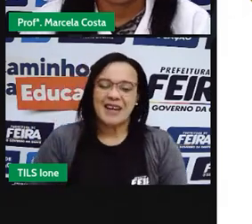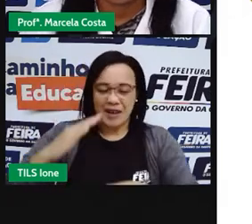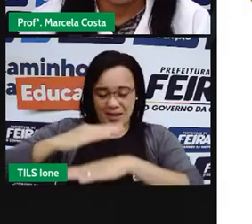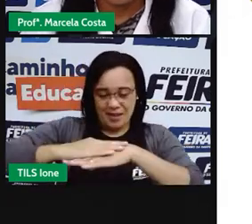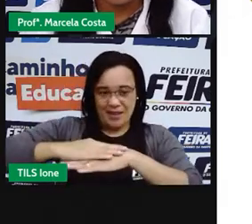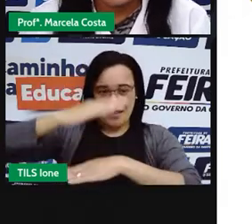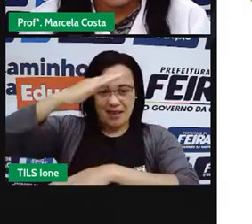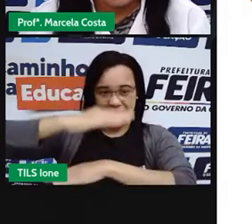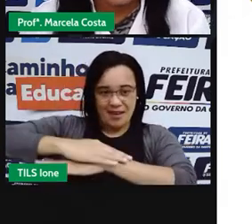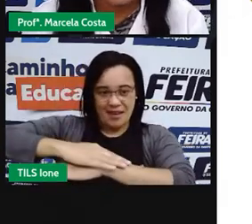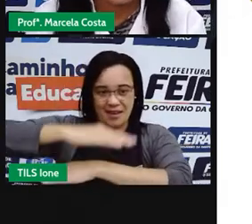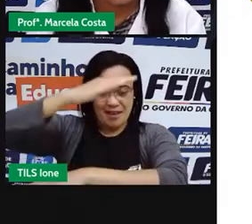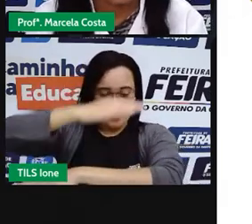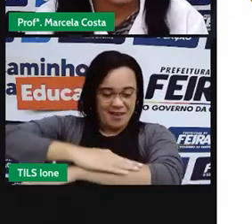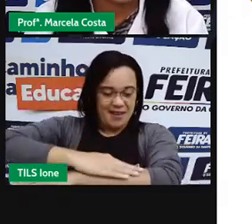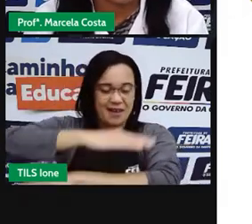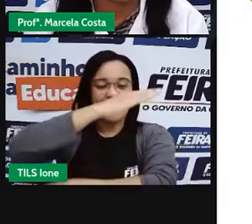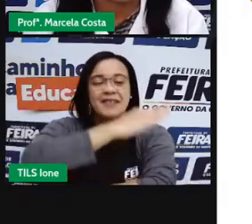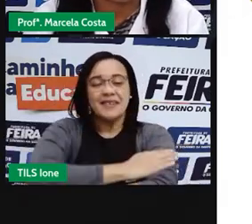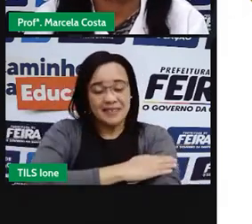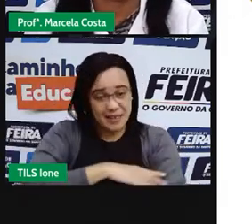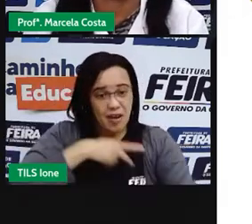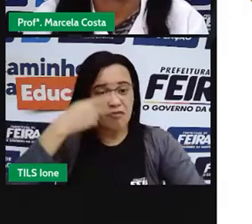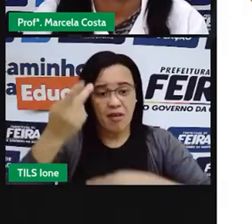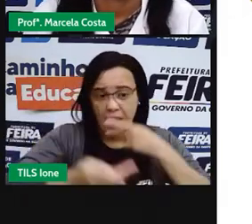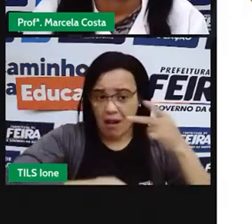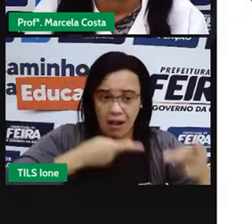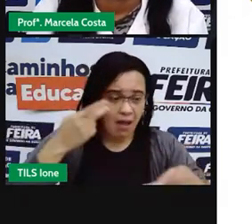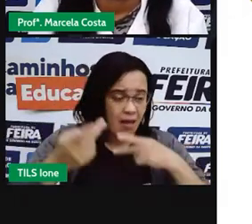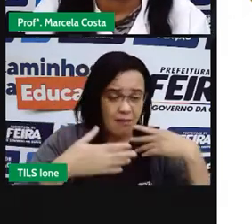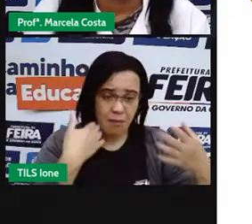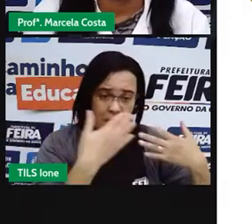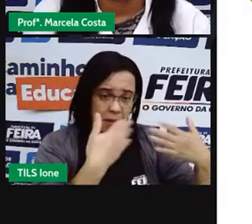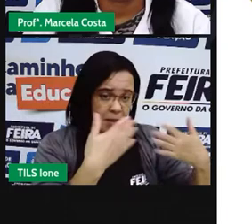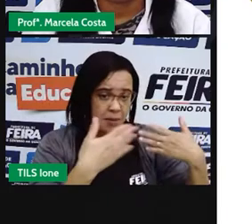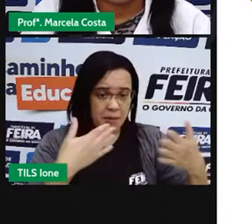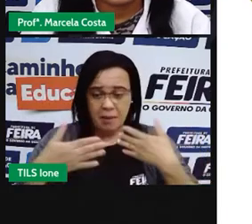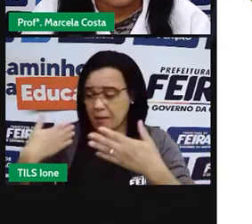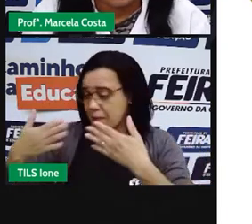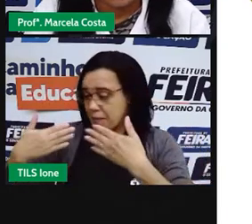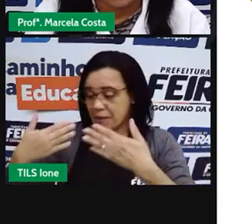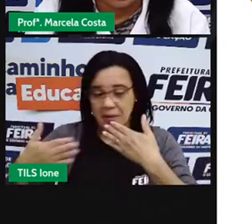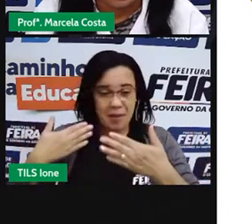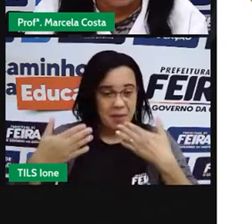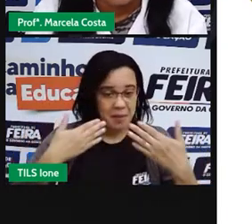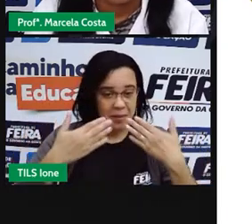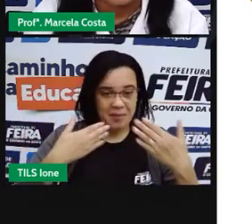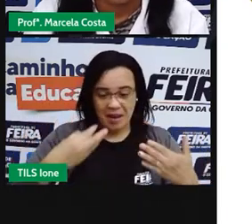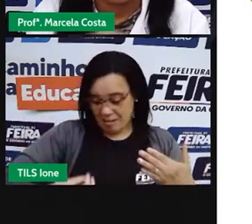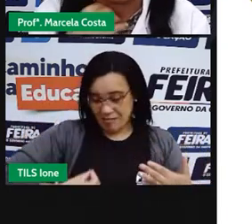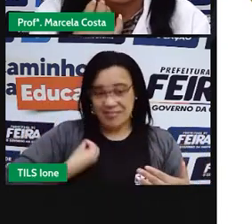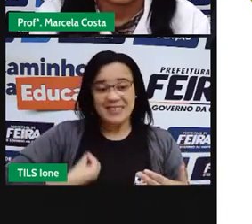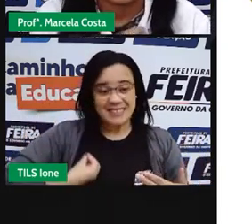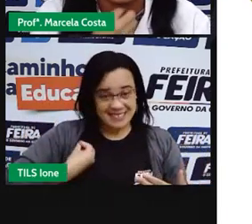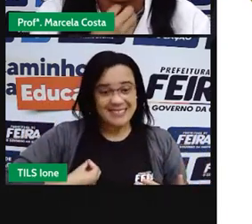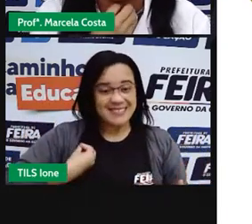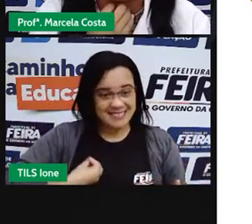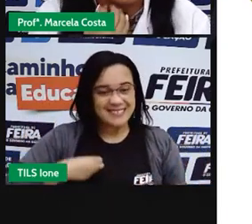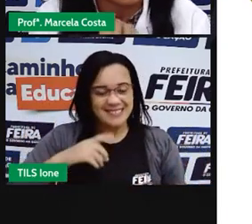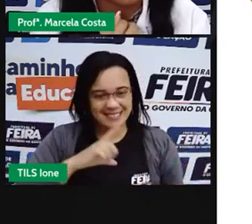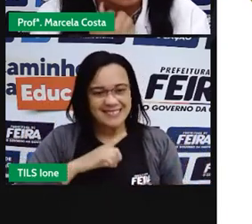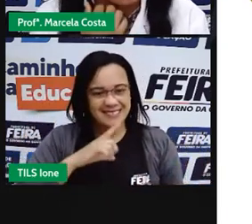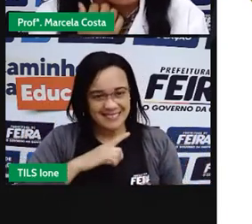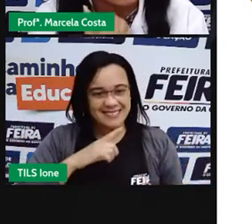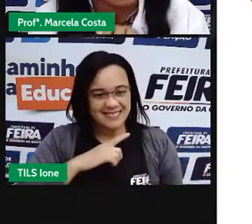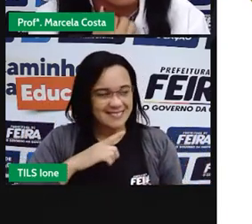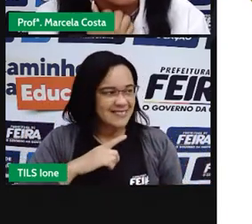sapo. E esse sapo ele também falava. Ele ganhou vida na história. Né? Uma vida ali de